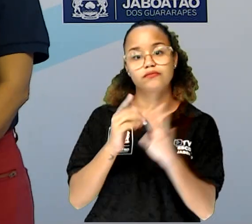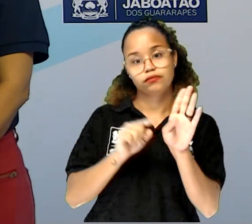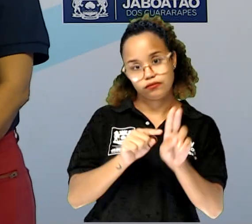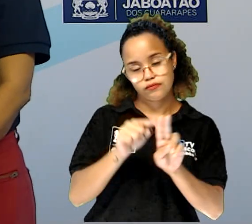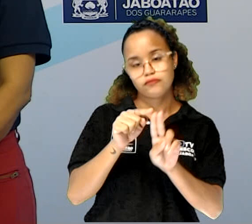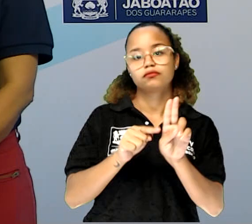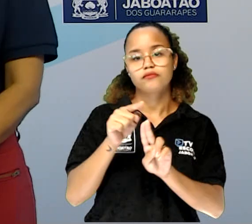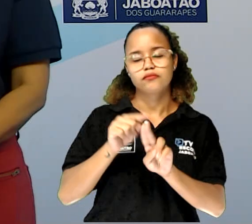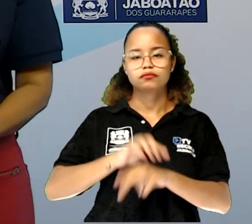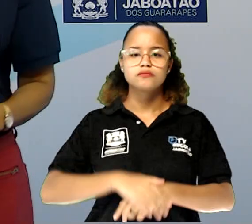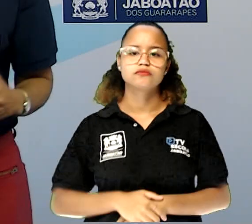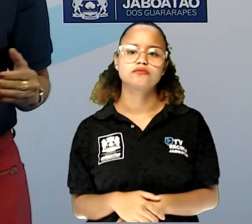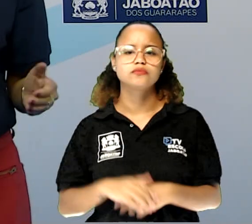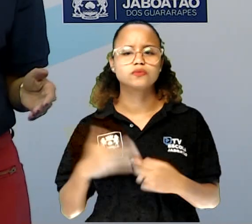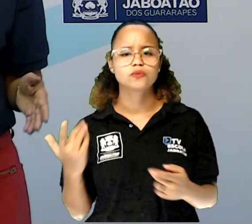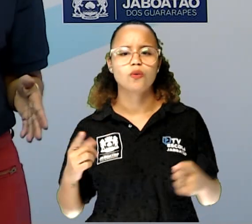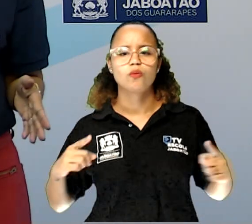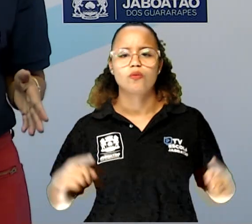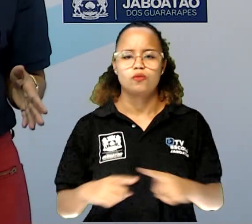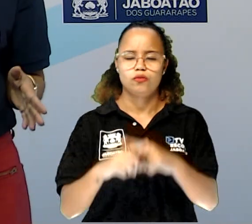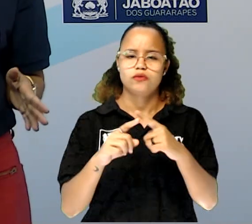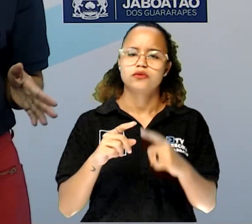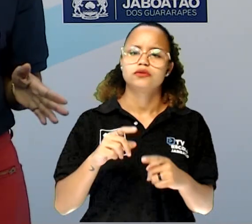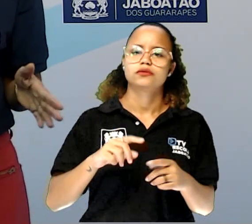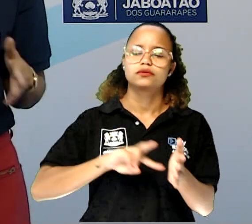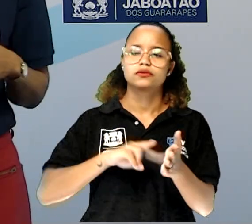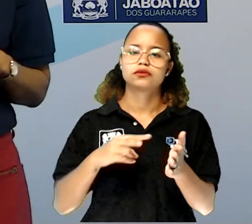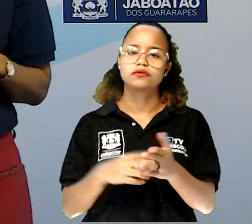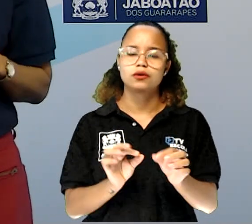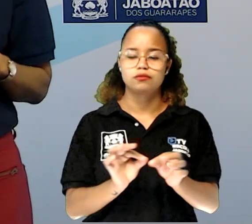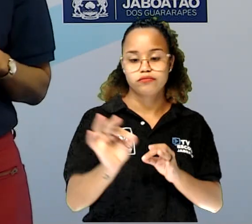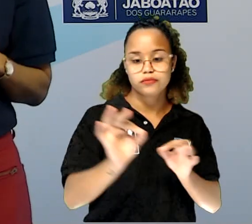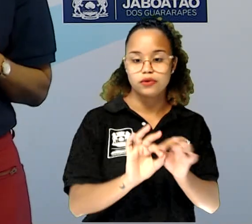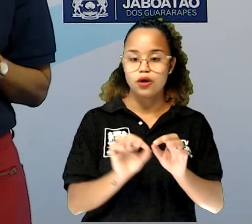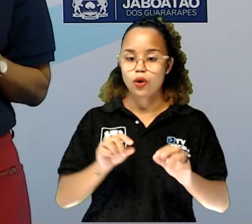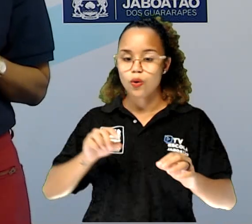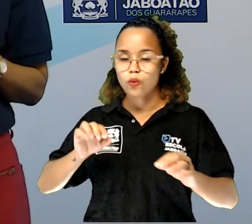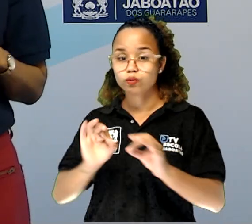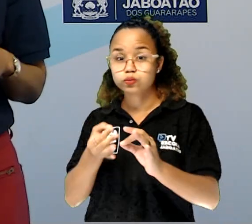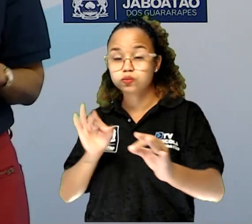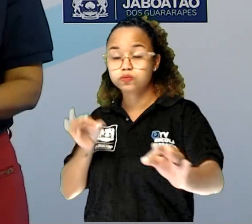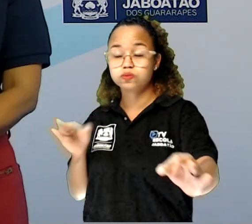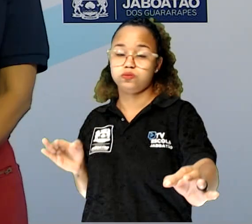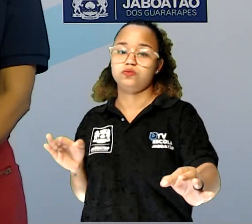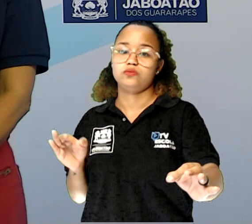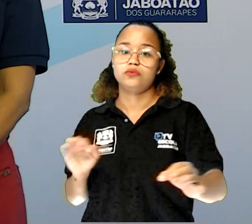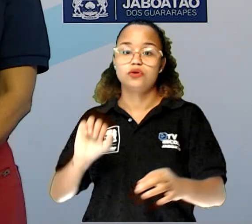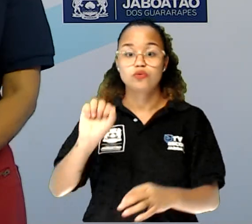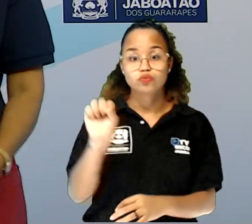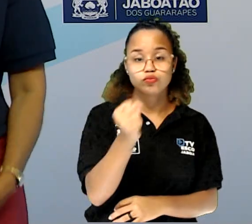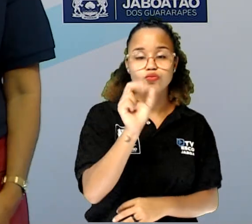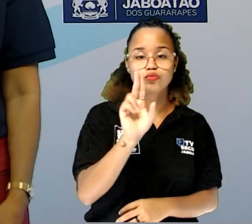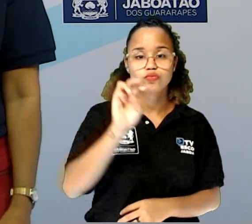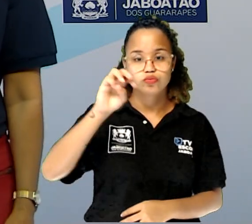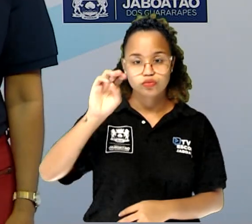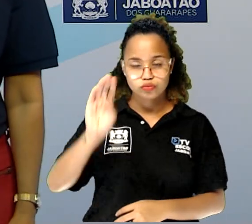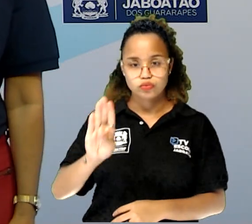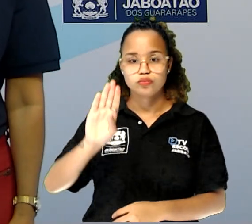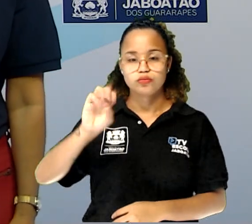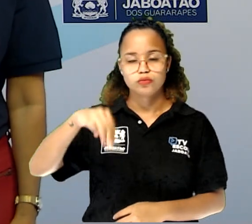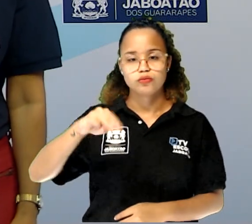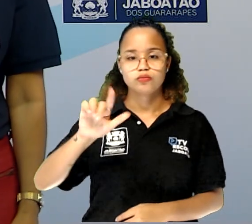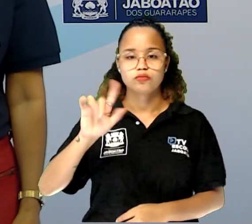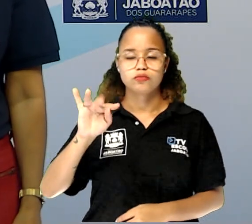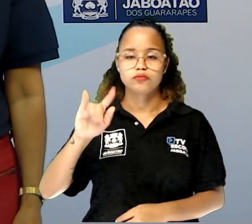Os múltiplos servem para medidas que definem grandes distâncias e os submúltiplos para as pequenas. Vamos lá